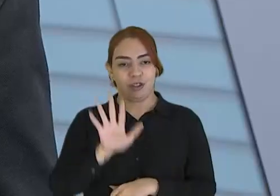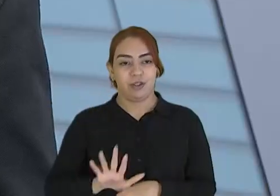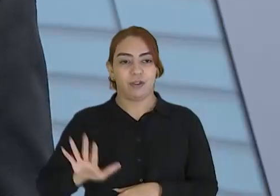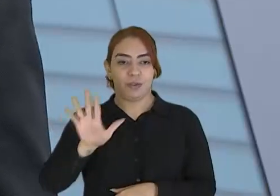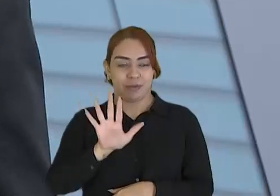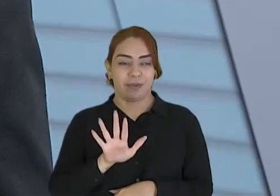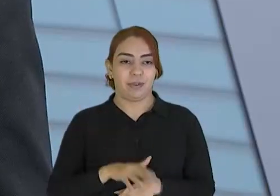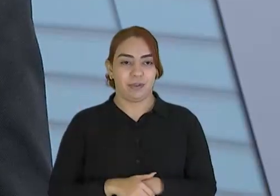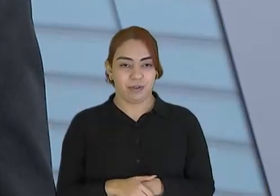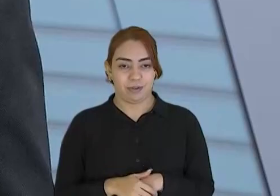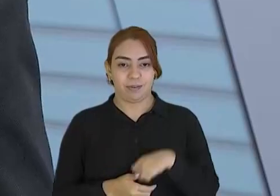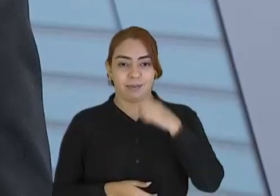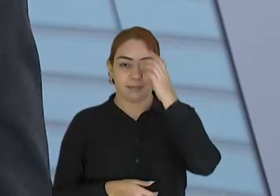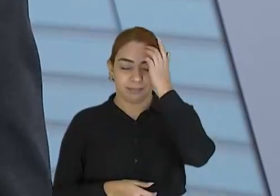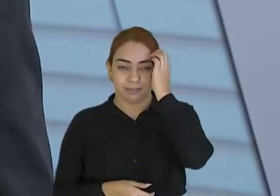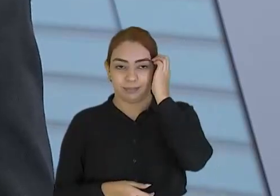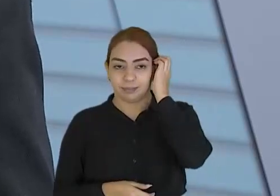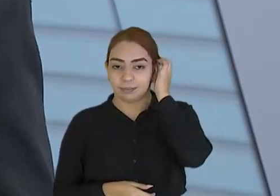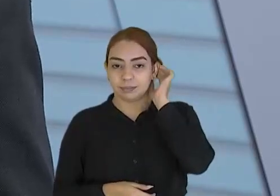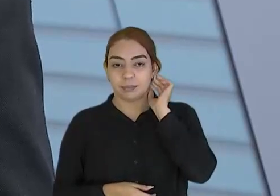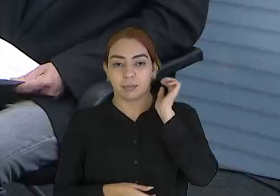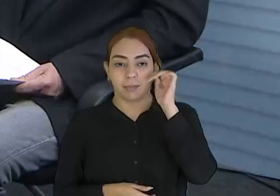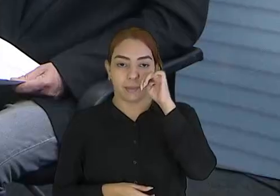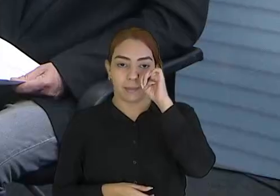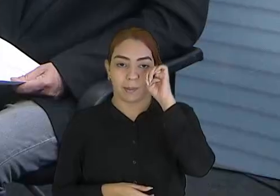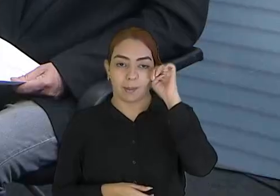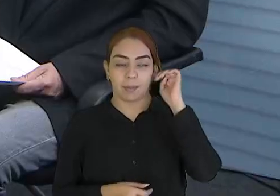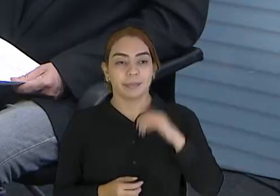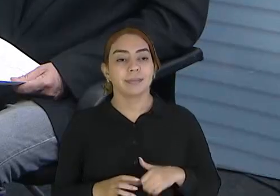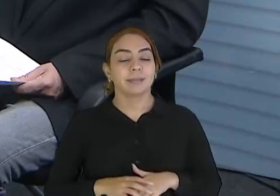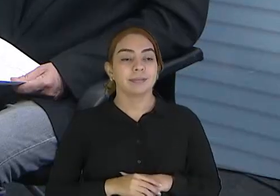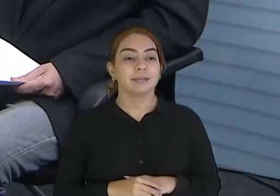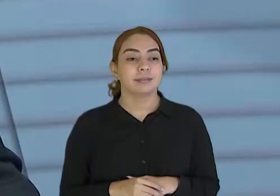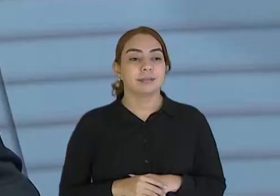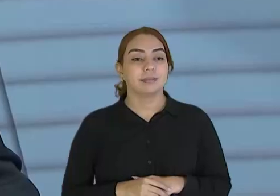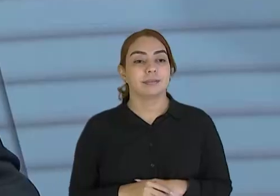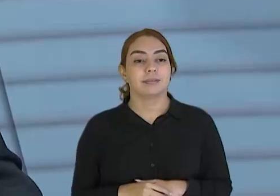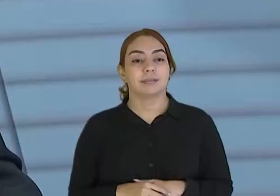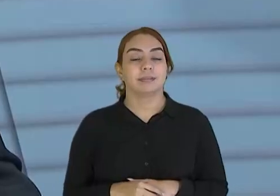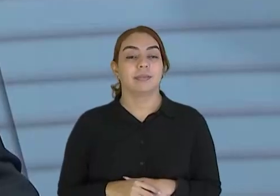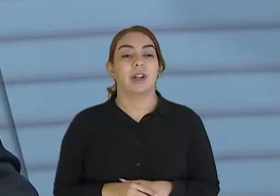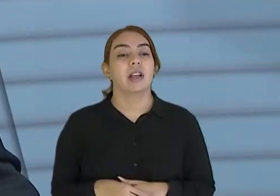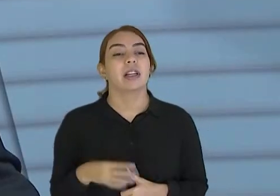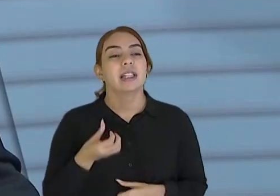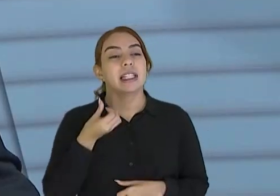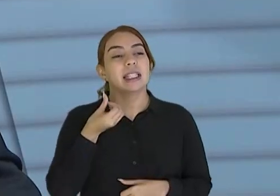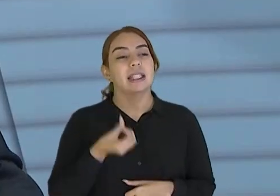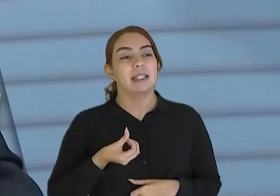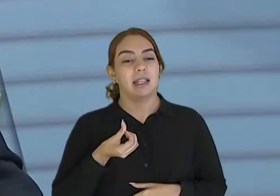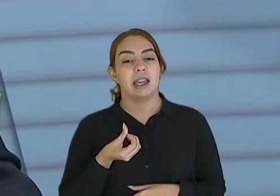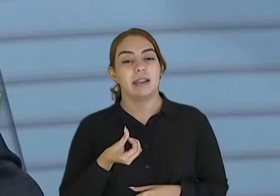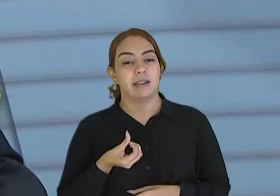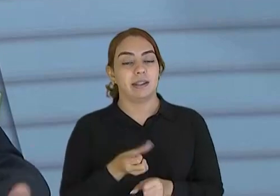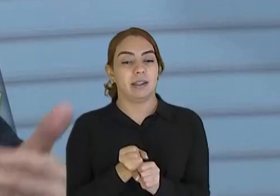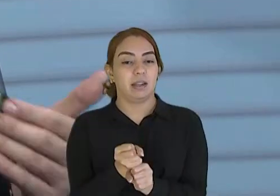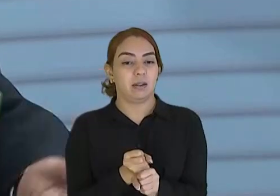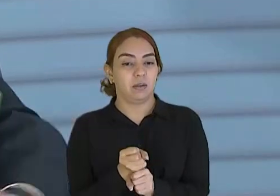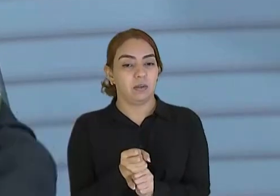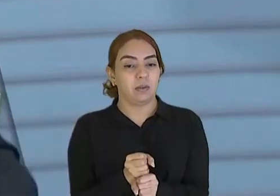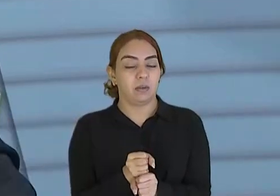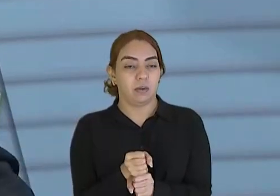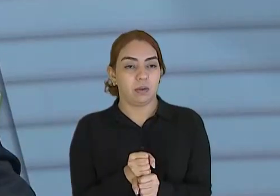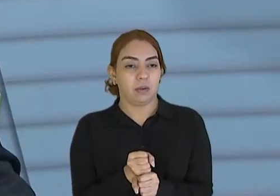é muito desconhecido pelas pessoas, professor. E é interessante, assim, eu já fazem 6 anos que eu estou à frente